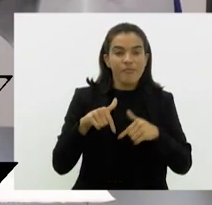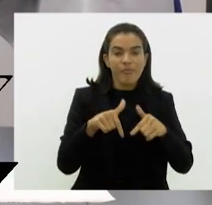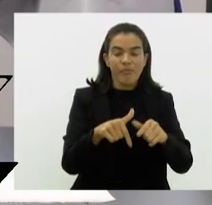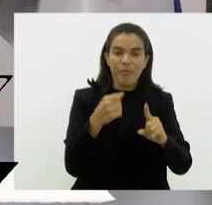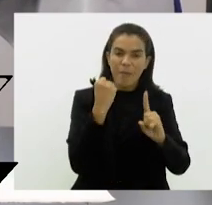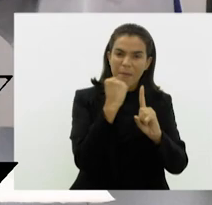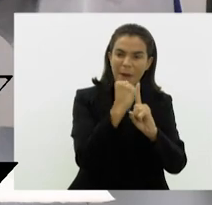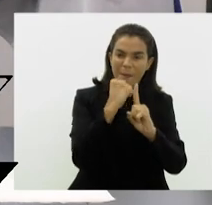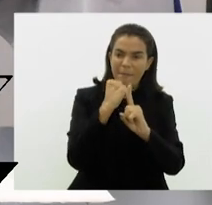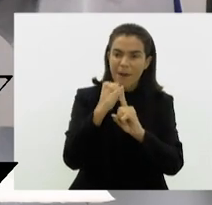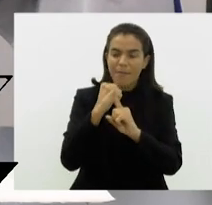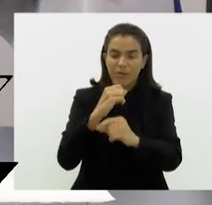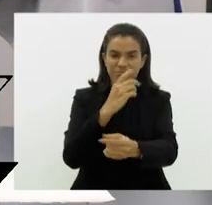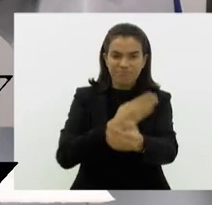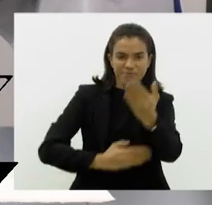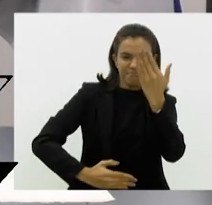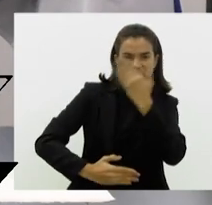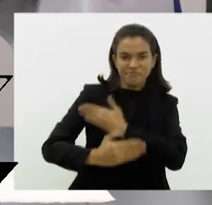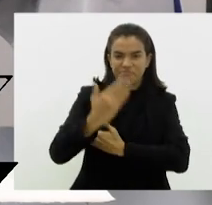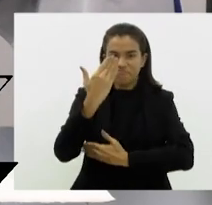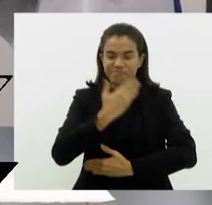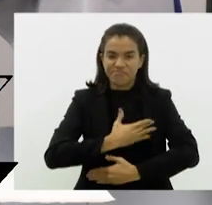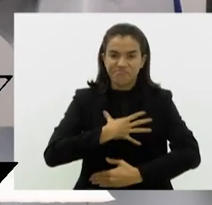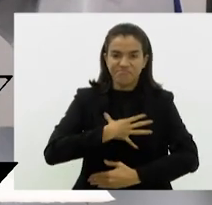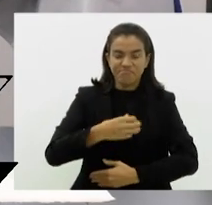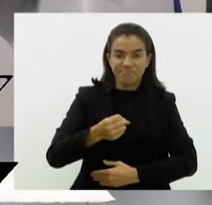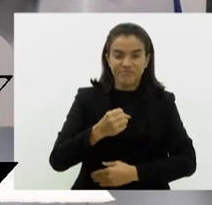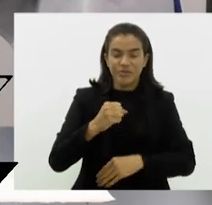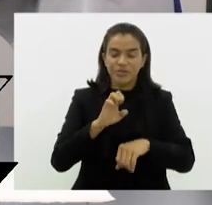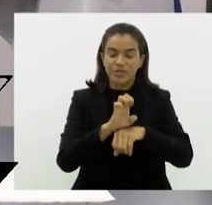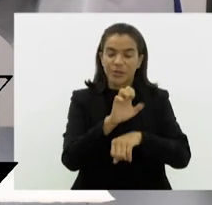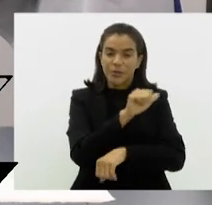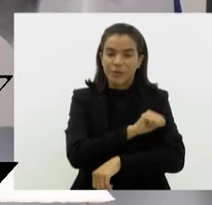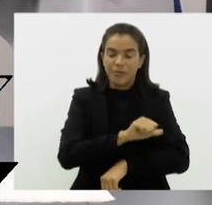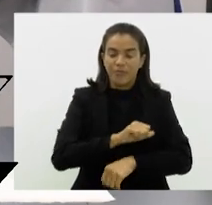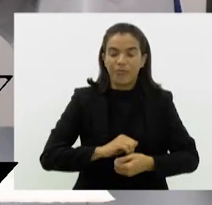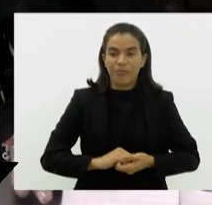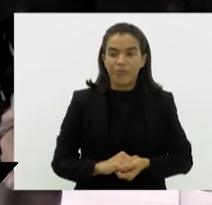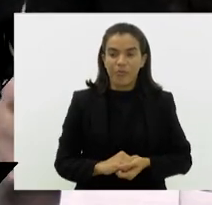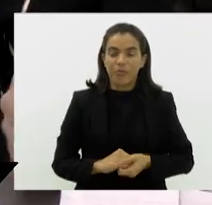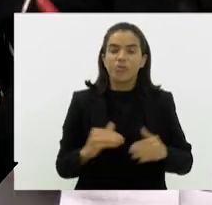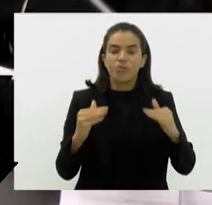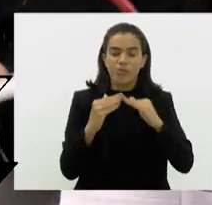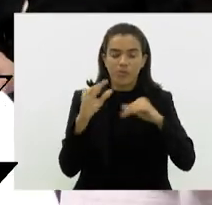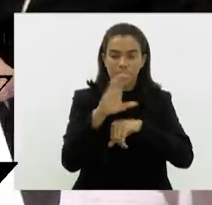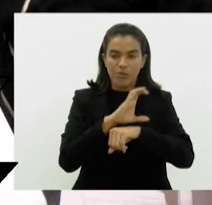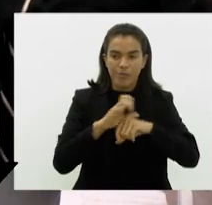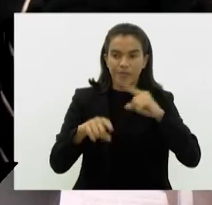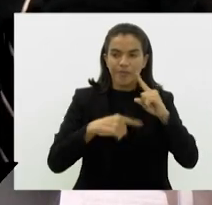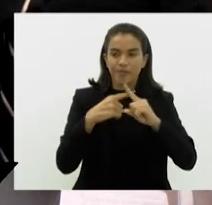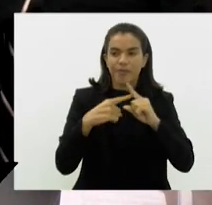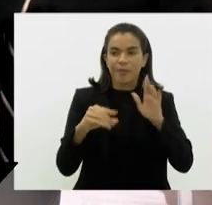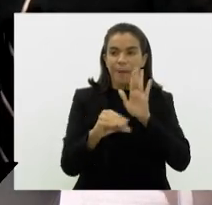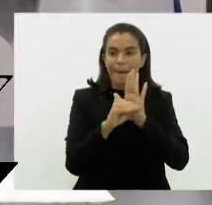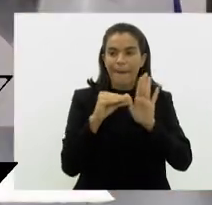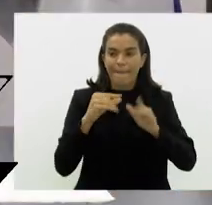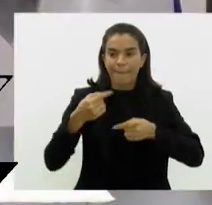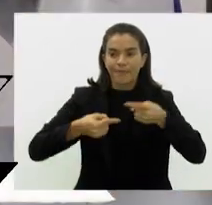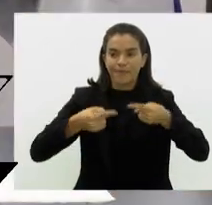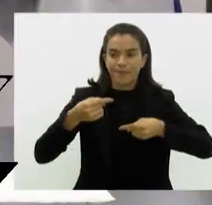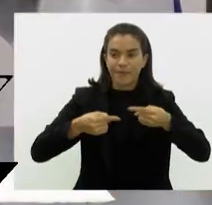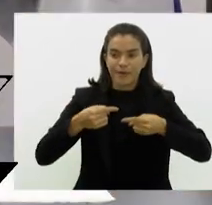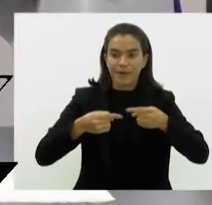homicídios, automutilação e ao suicídio no âmbito do Estado do Rio de Janeiro. Para aparecer, deputada Verônica Lima. Constitucionalidade com emenda. Em